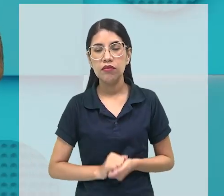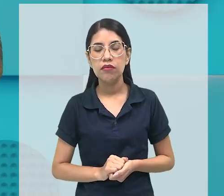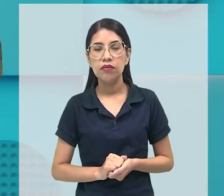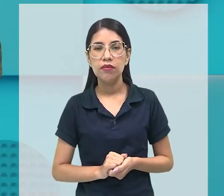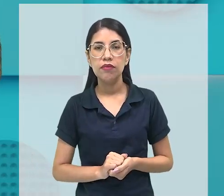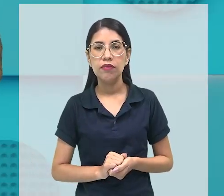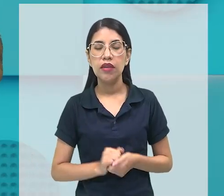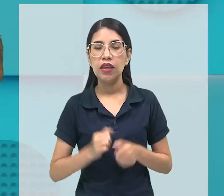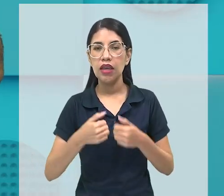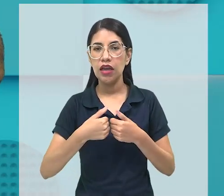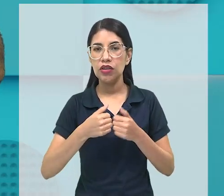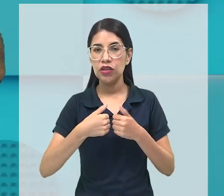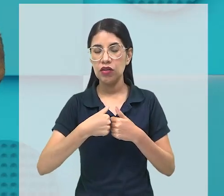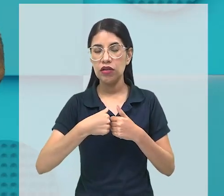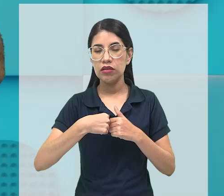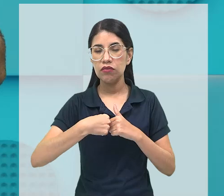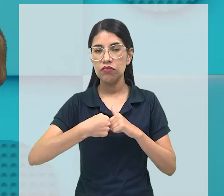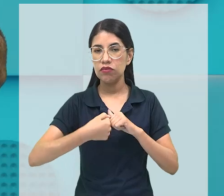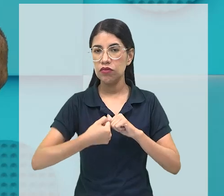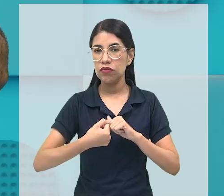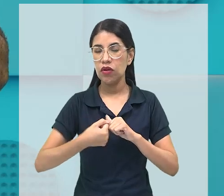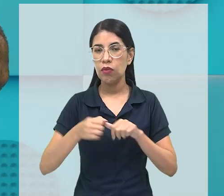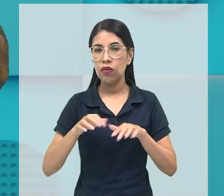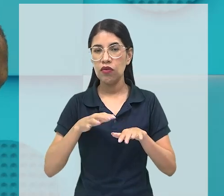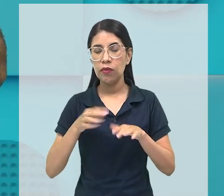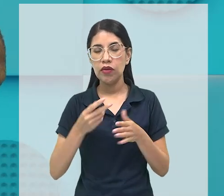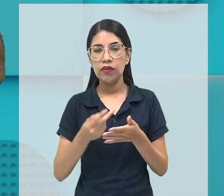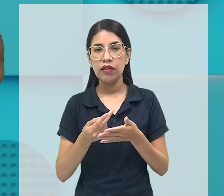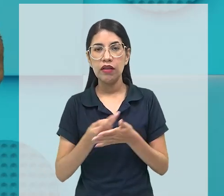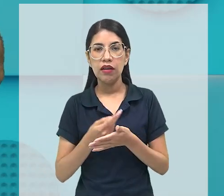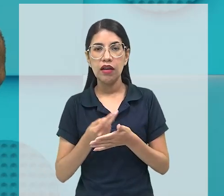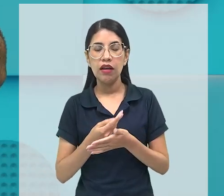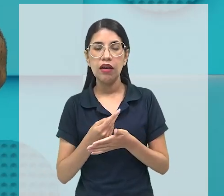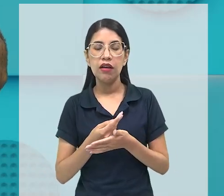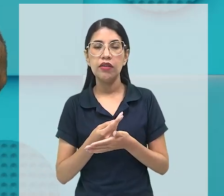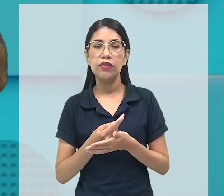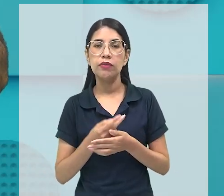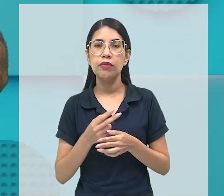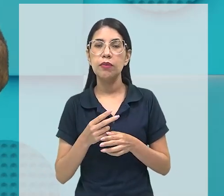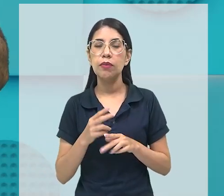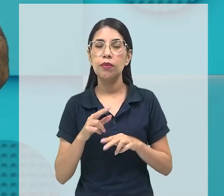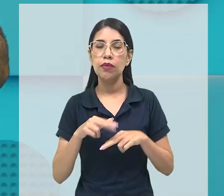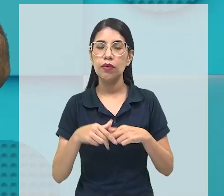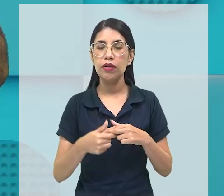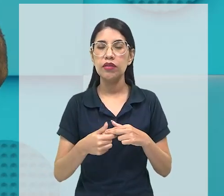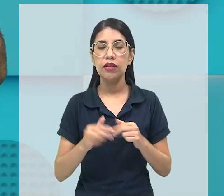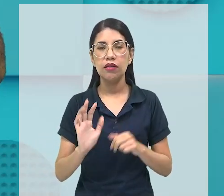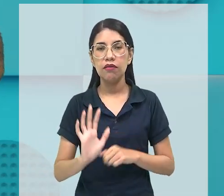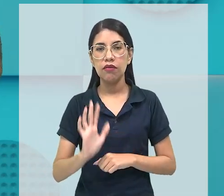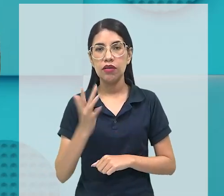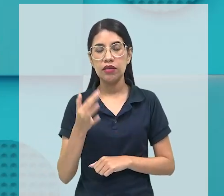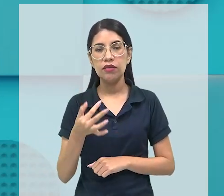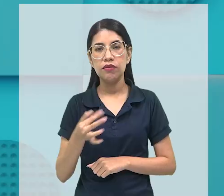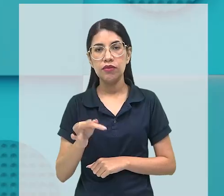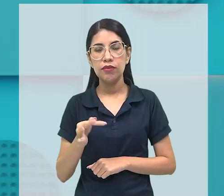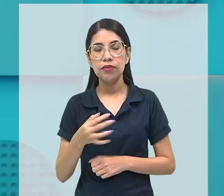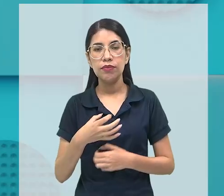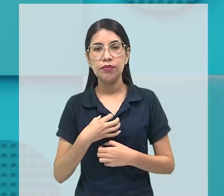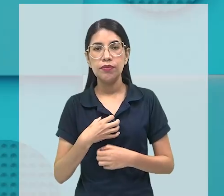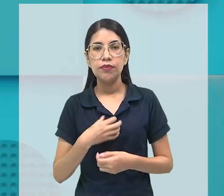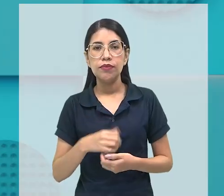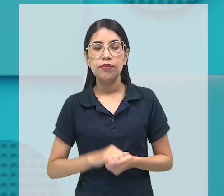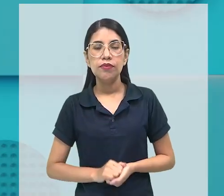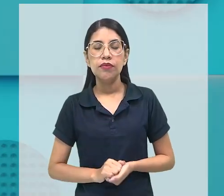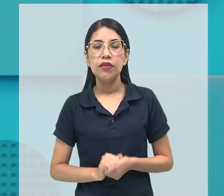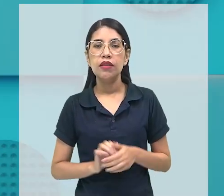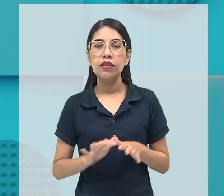da articulação, além do limite dela. Isso forçou e magoou ali aquela região. Então,